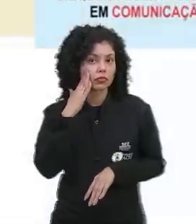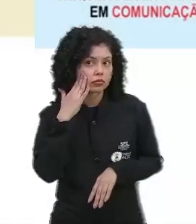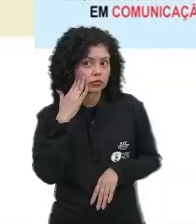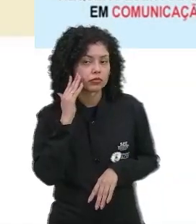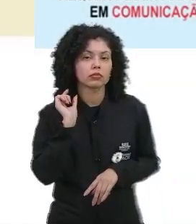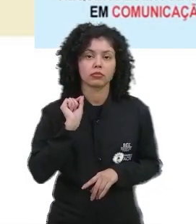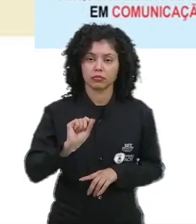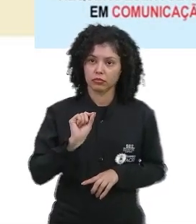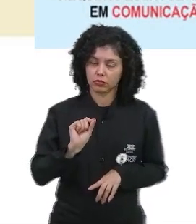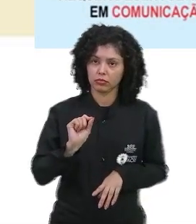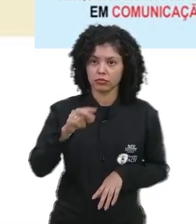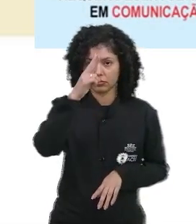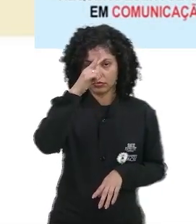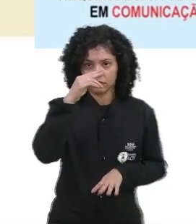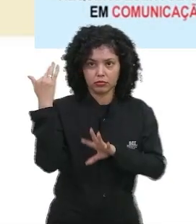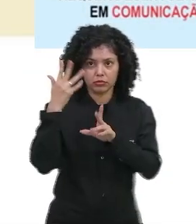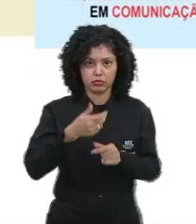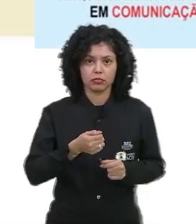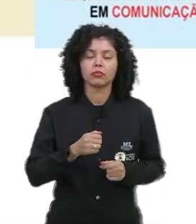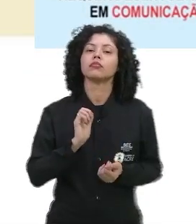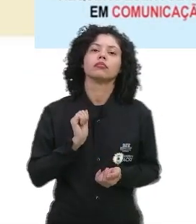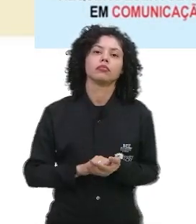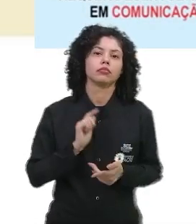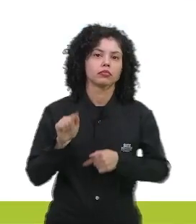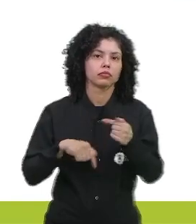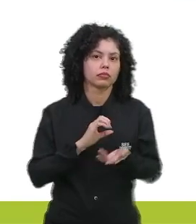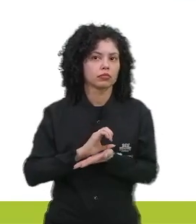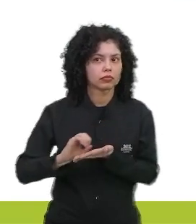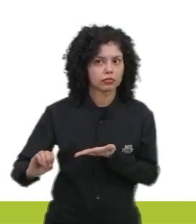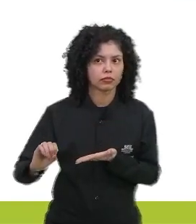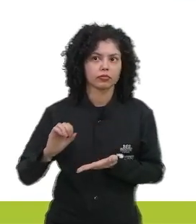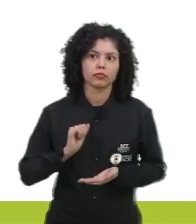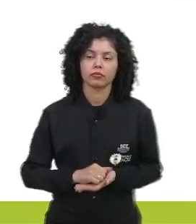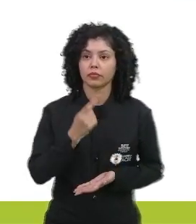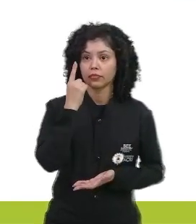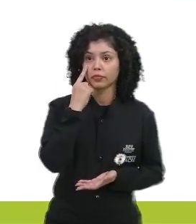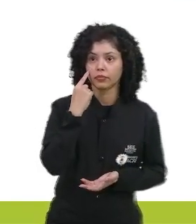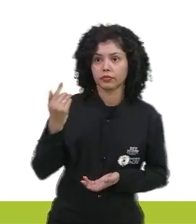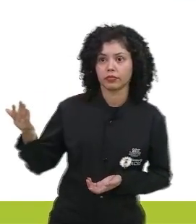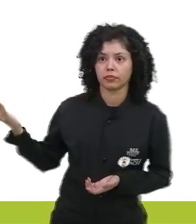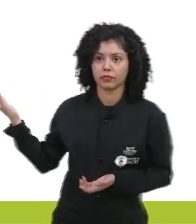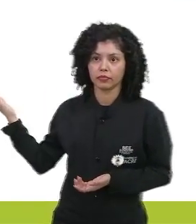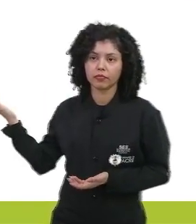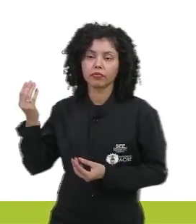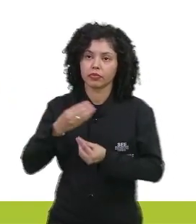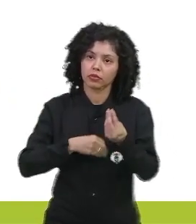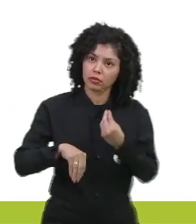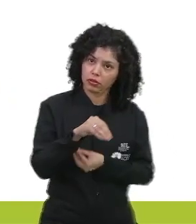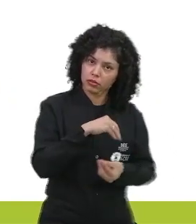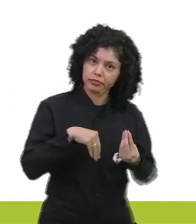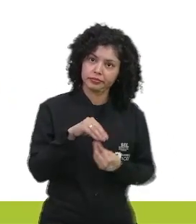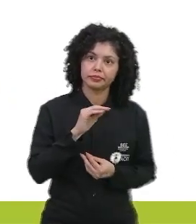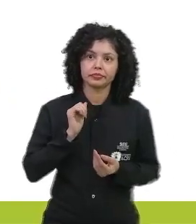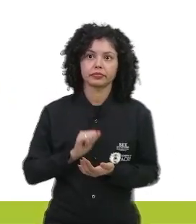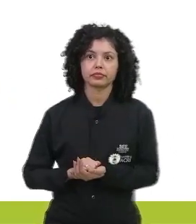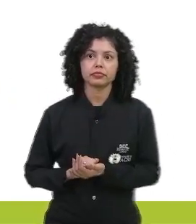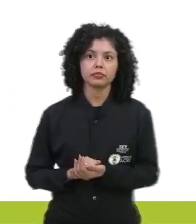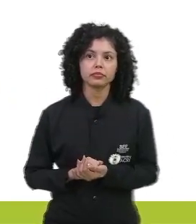um pouquinho da química orgânica. Vamos lá? Olha só, eu tenho aqui uma reação